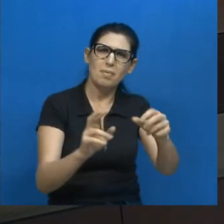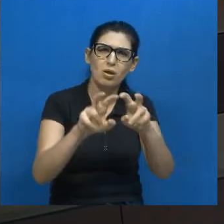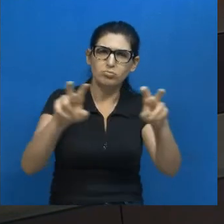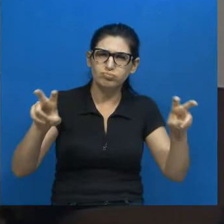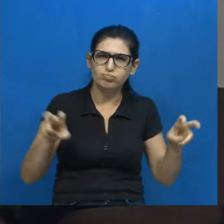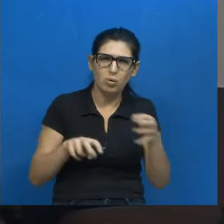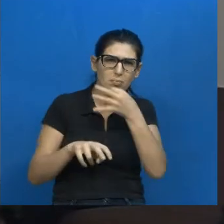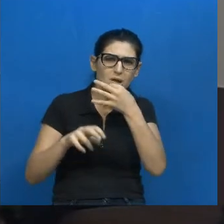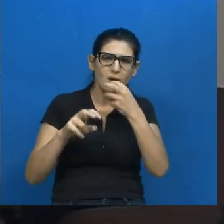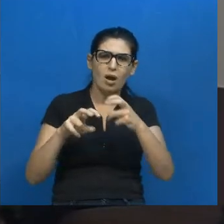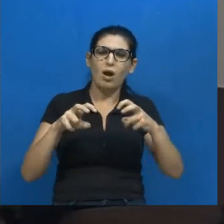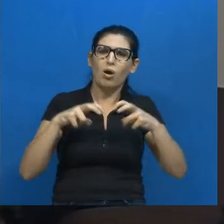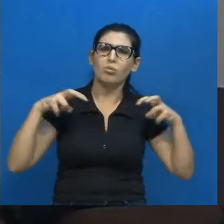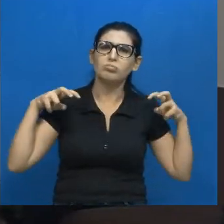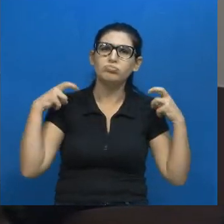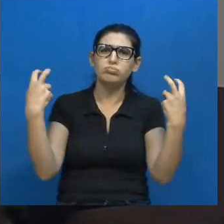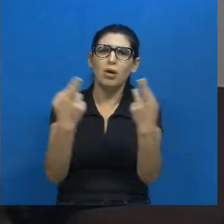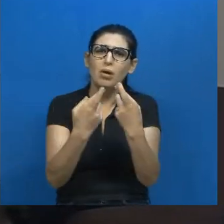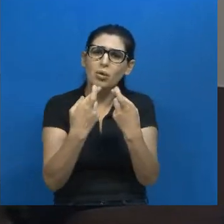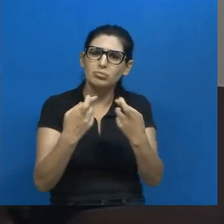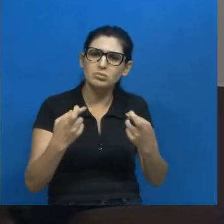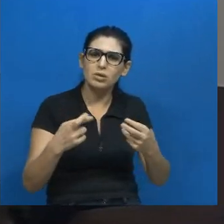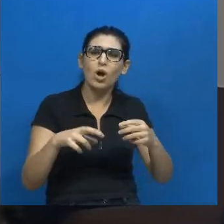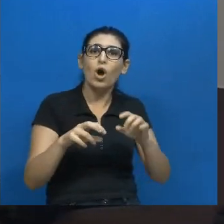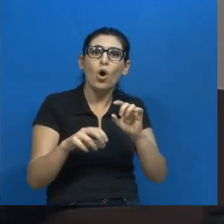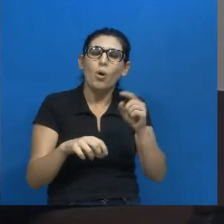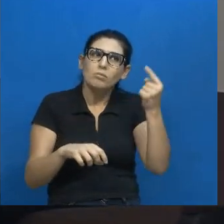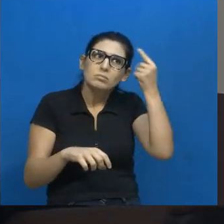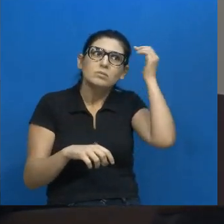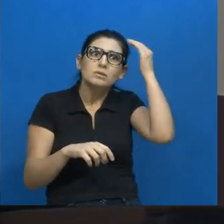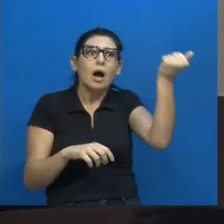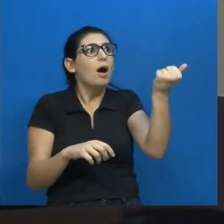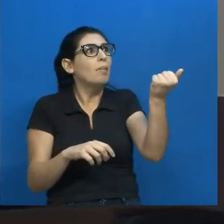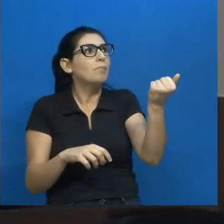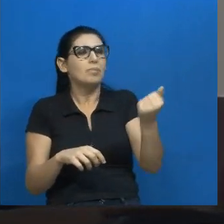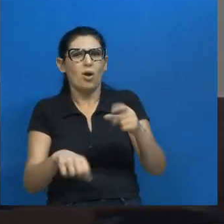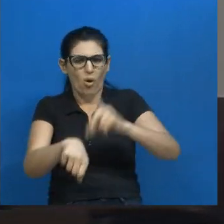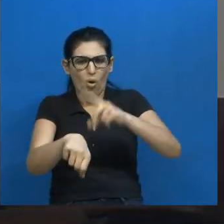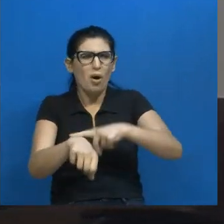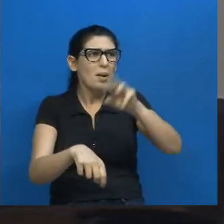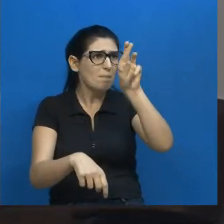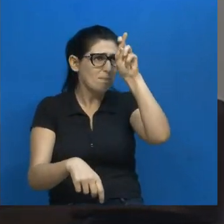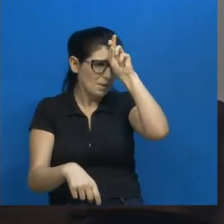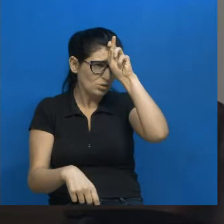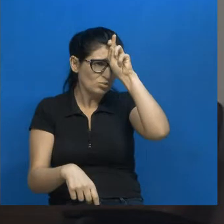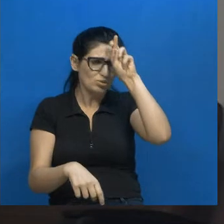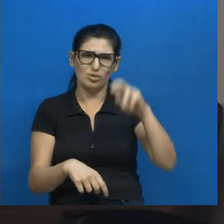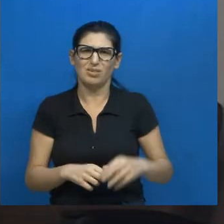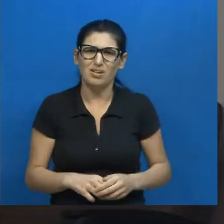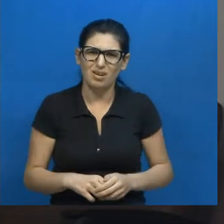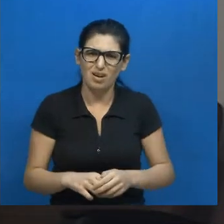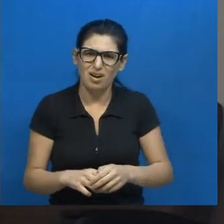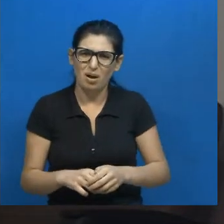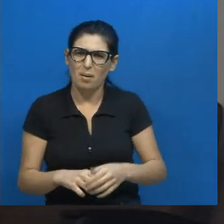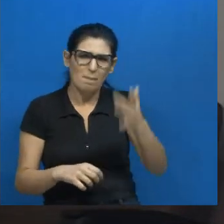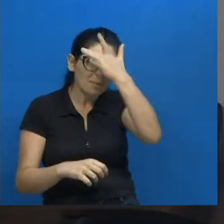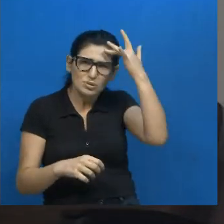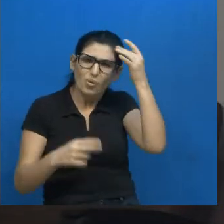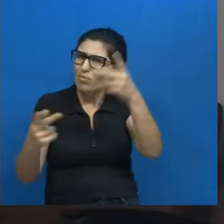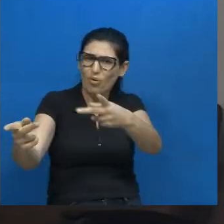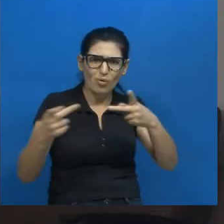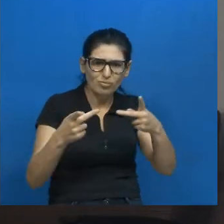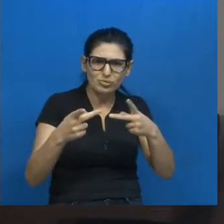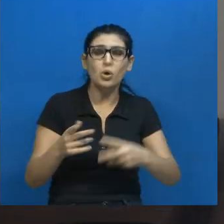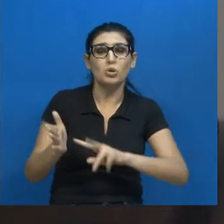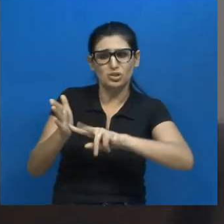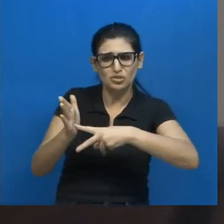audiência hoje, meio-dia, que mandaram e-mails rapidamente para falar que não convidou a gente. O Sindicato dos Condutores está